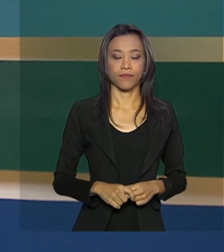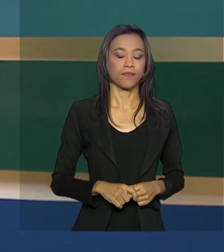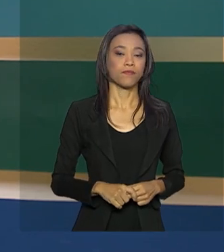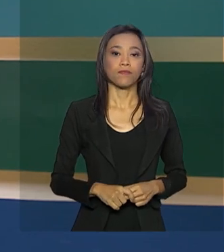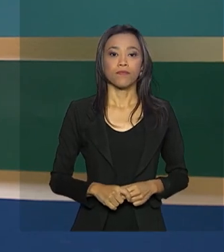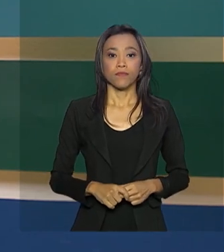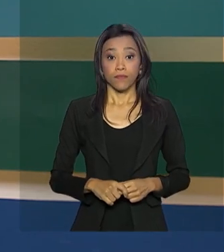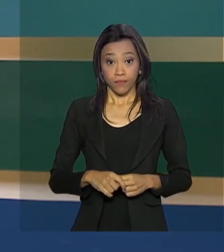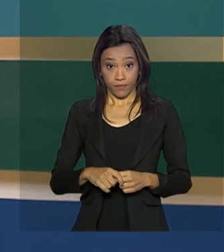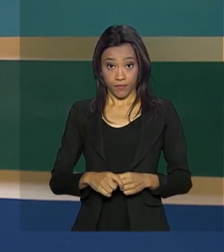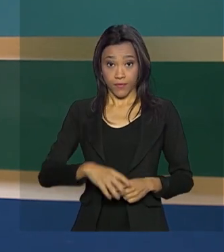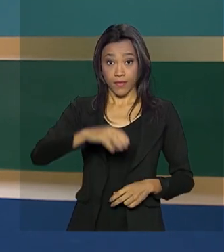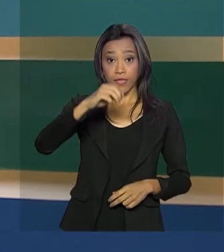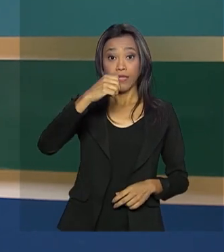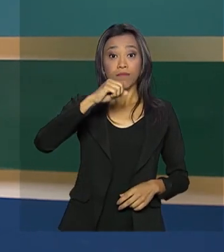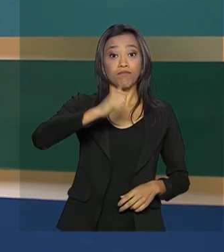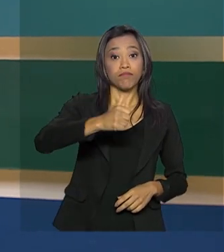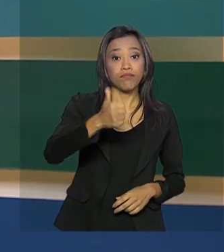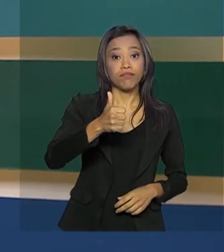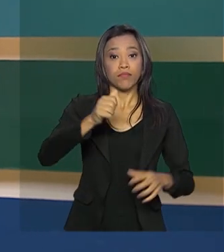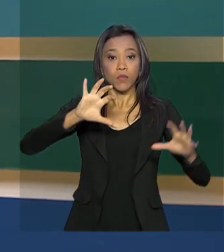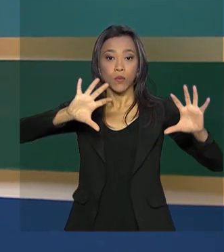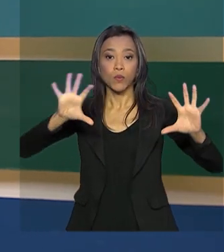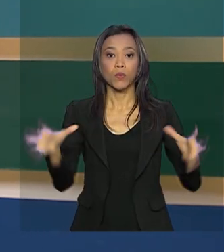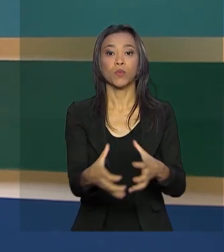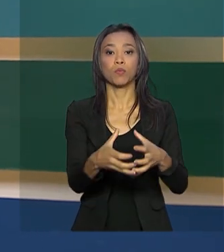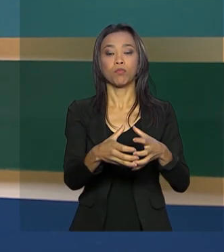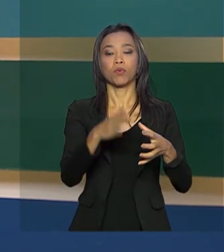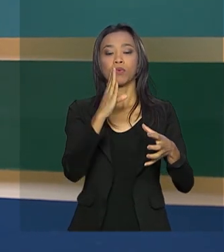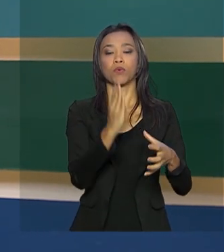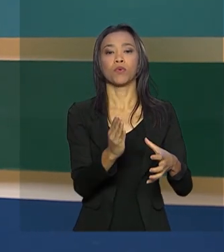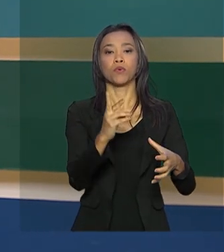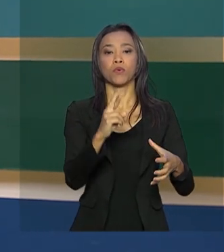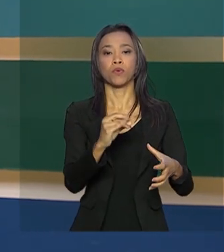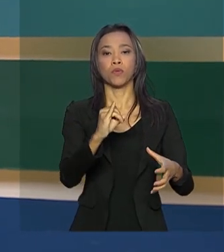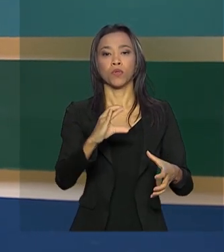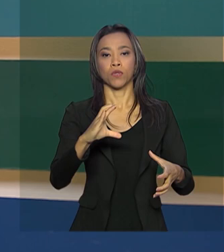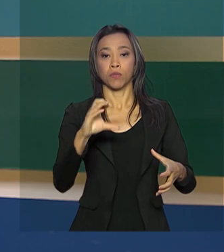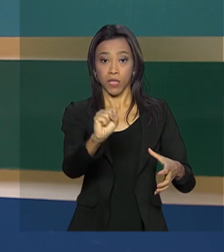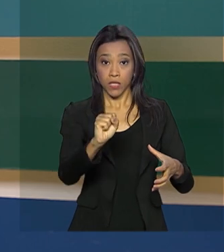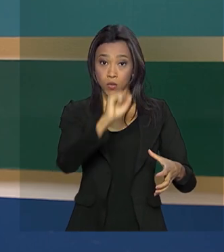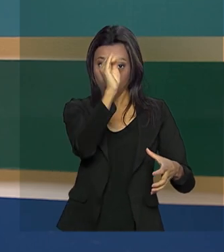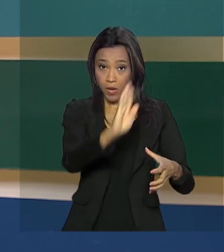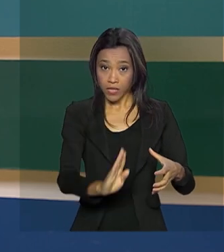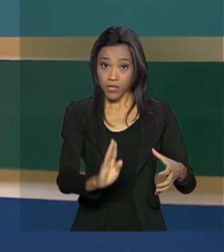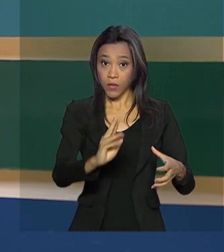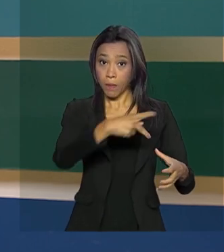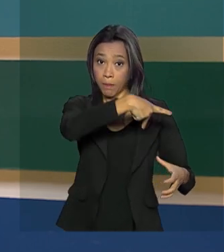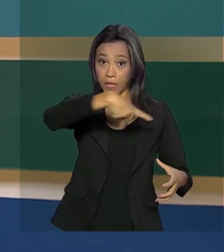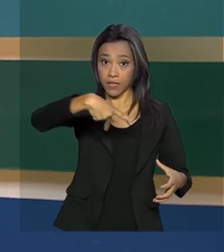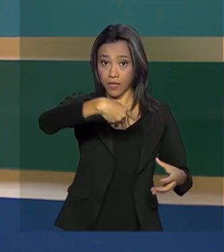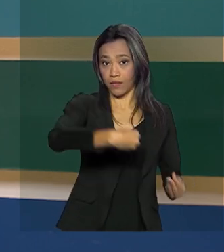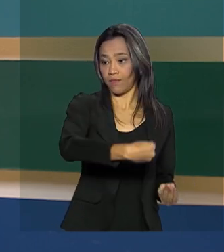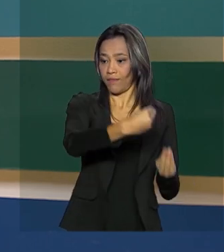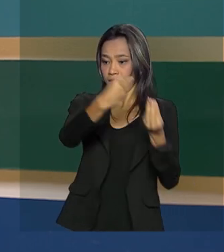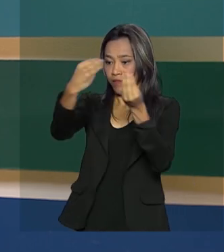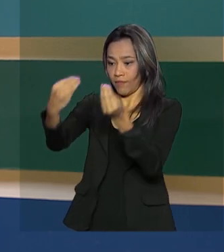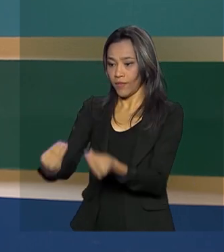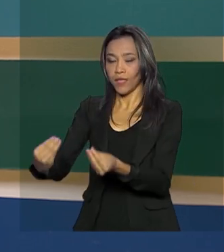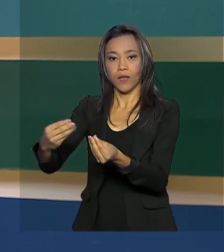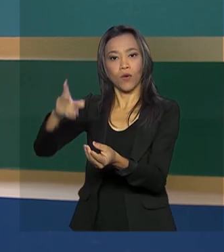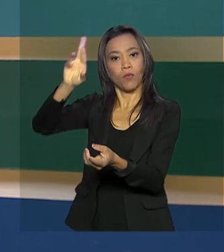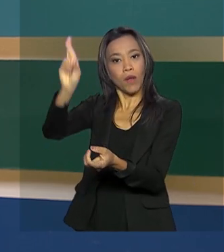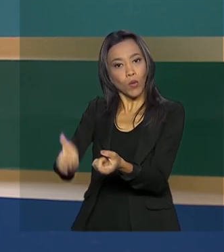e na 11ª cúpula do brics o brasil entregou a presidência temporária do bloco para rússia os